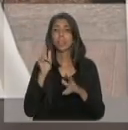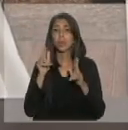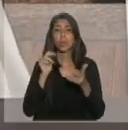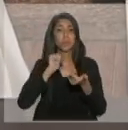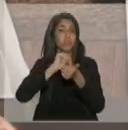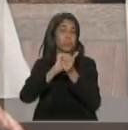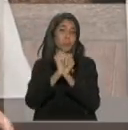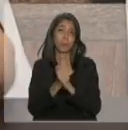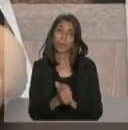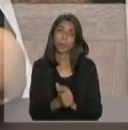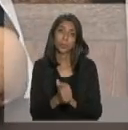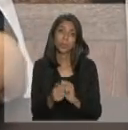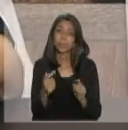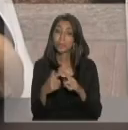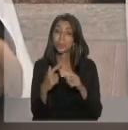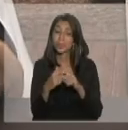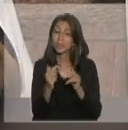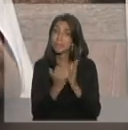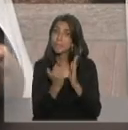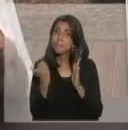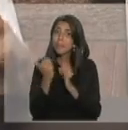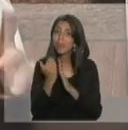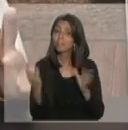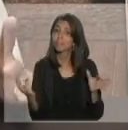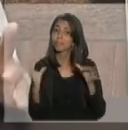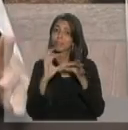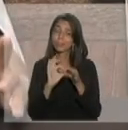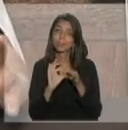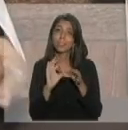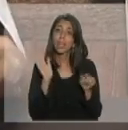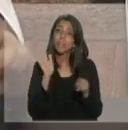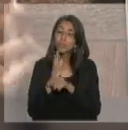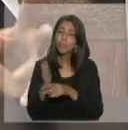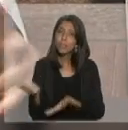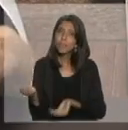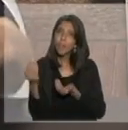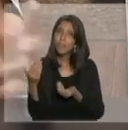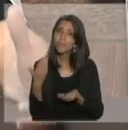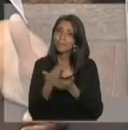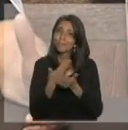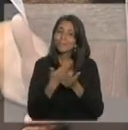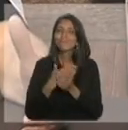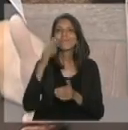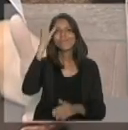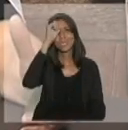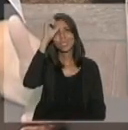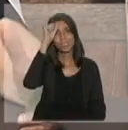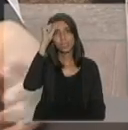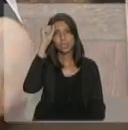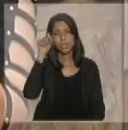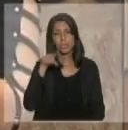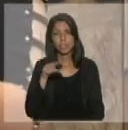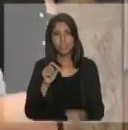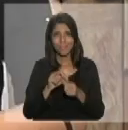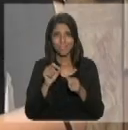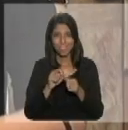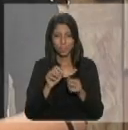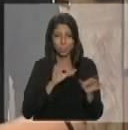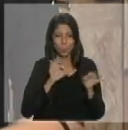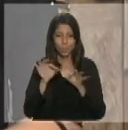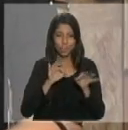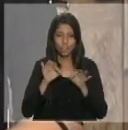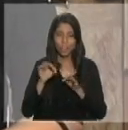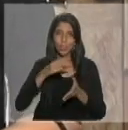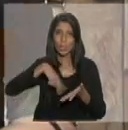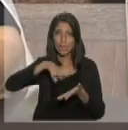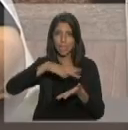esporte, porque complementa e dá ao jovem uma vontade de estudar e de aprender. Você fez o Dança nas